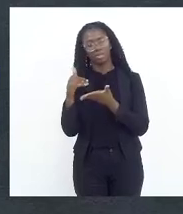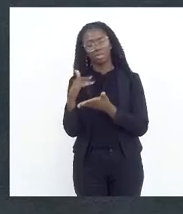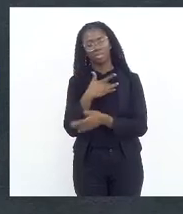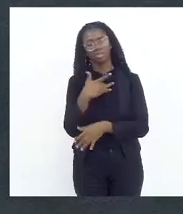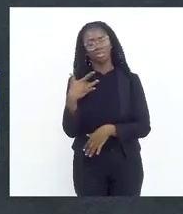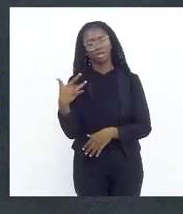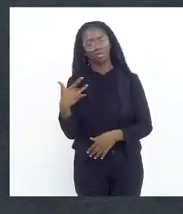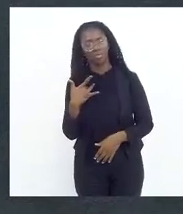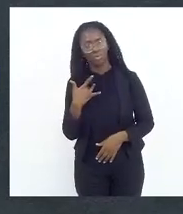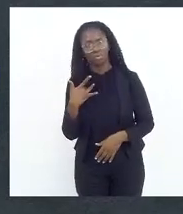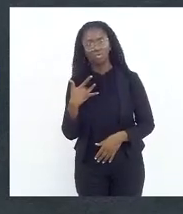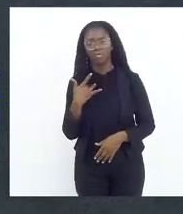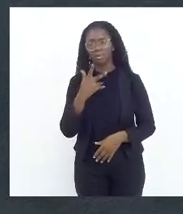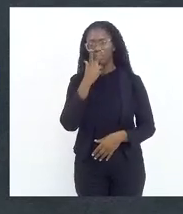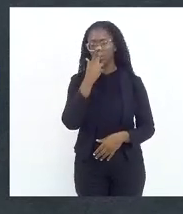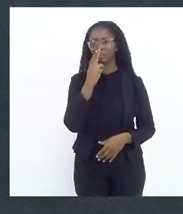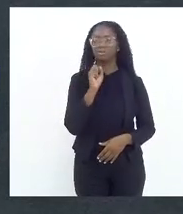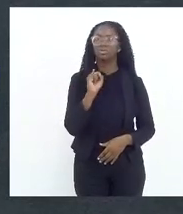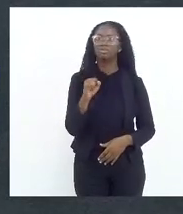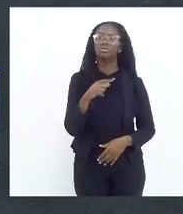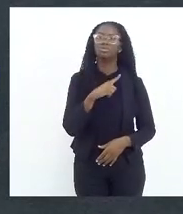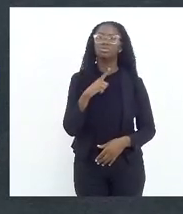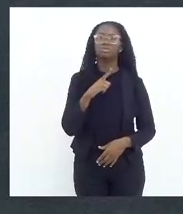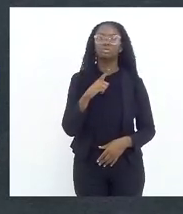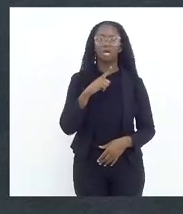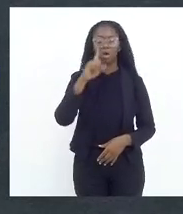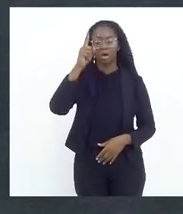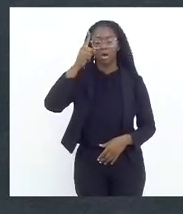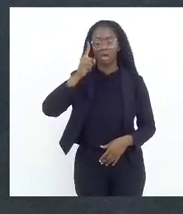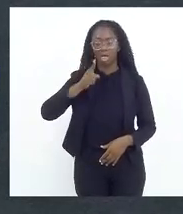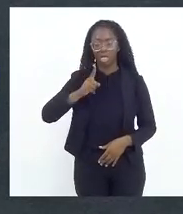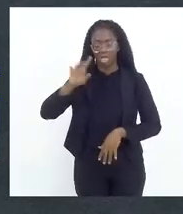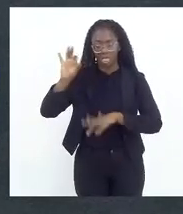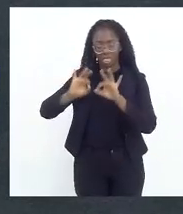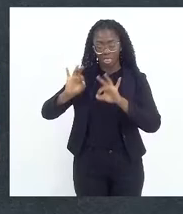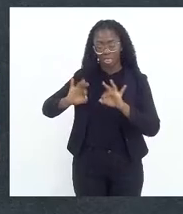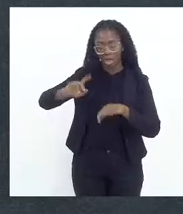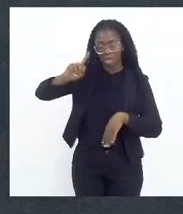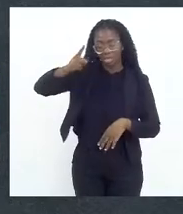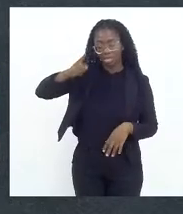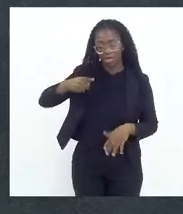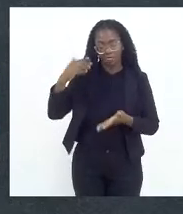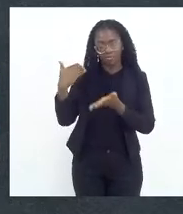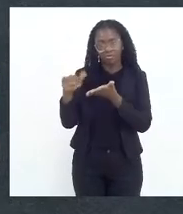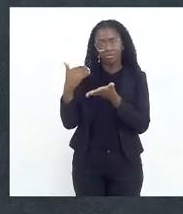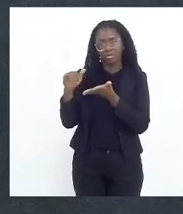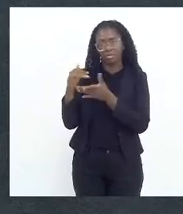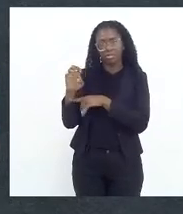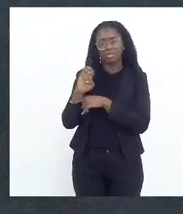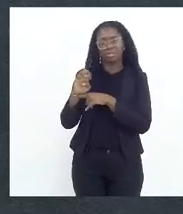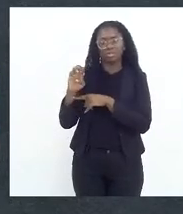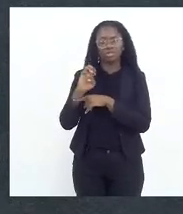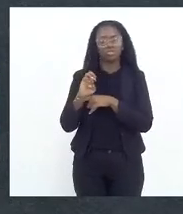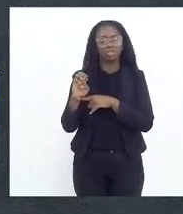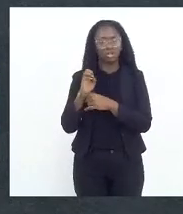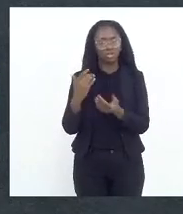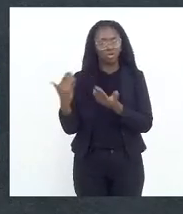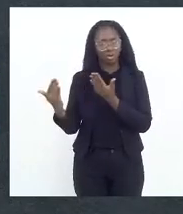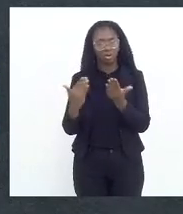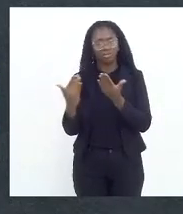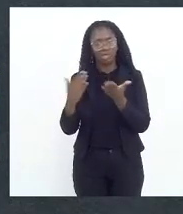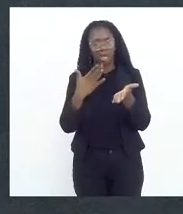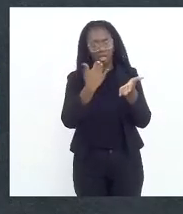como houvesse uma hierarquia da Secretaria de Estado em relação